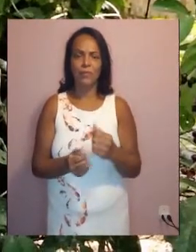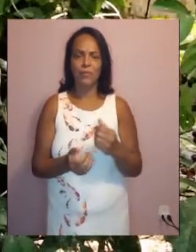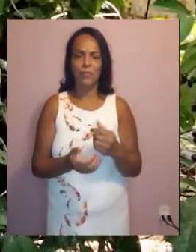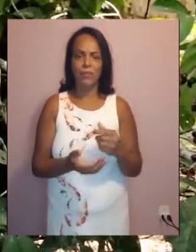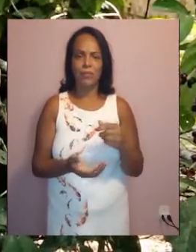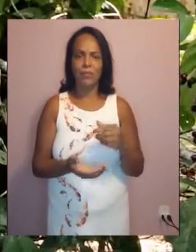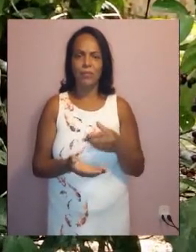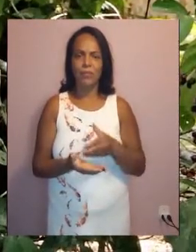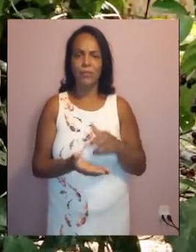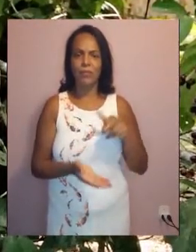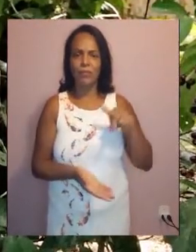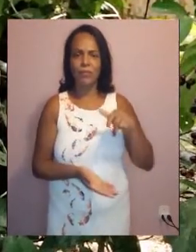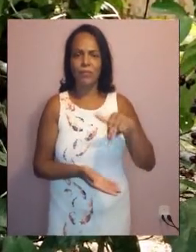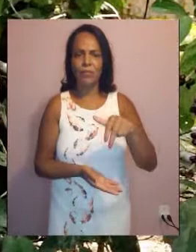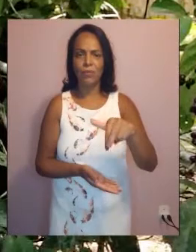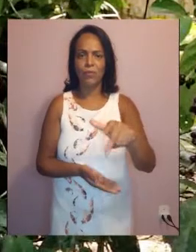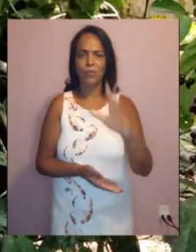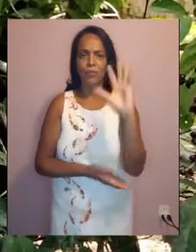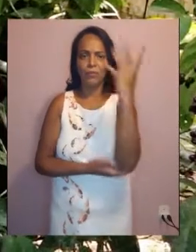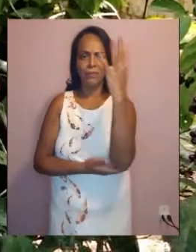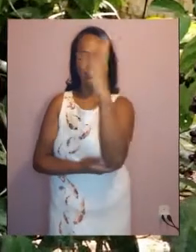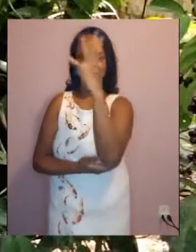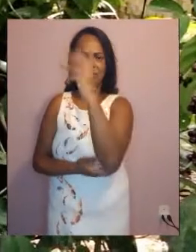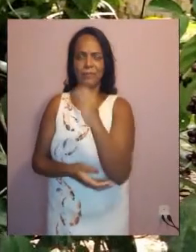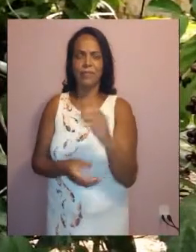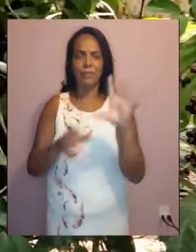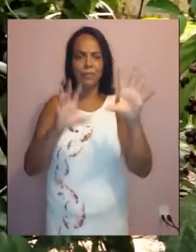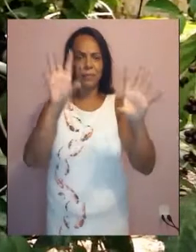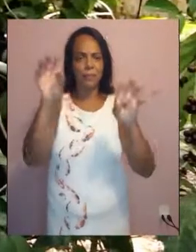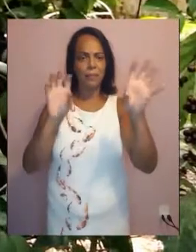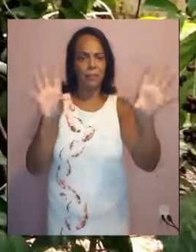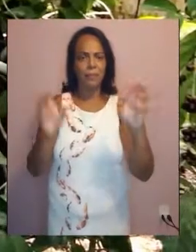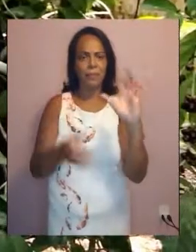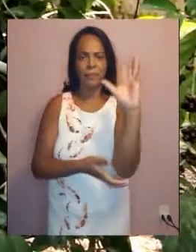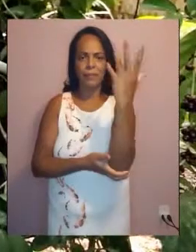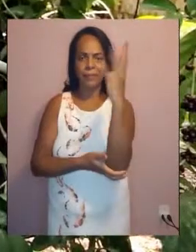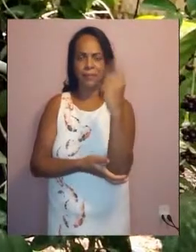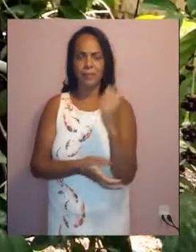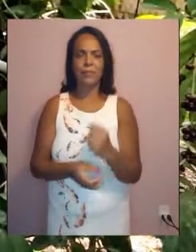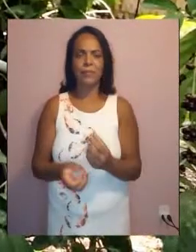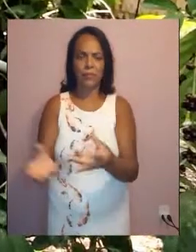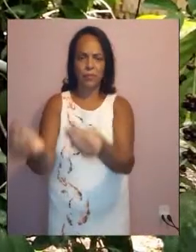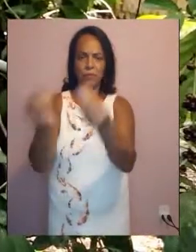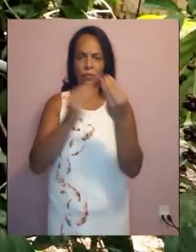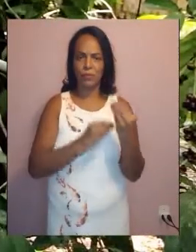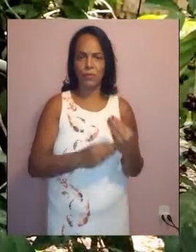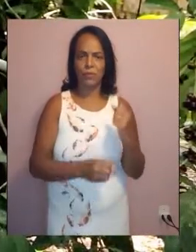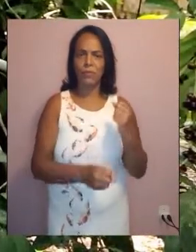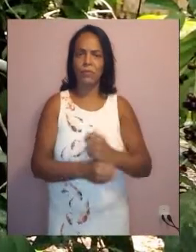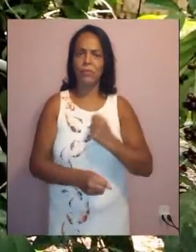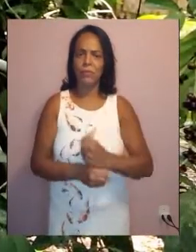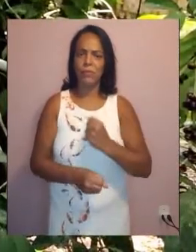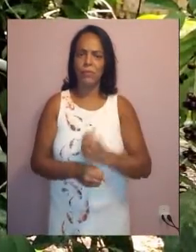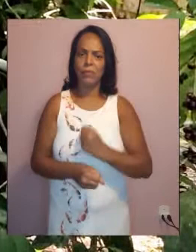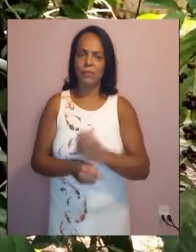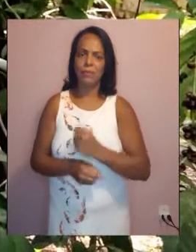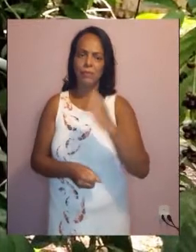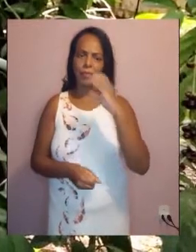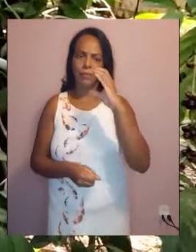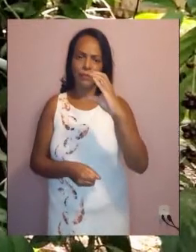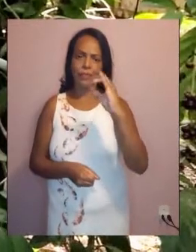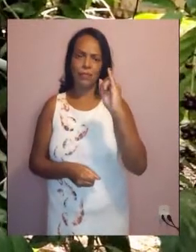folha, trouxe, bateu o cipó. Aí ele disse que o único recipiente que ele